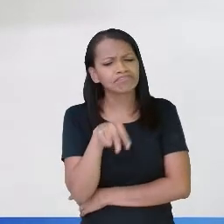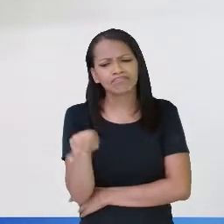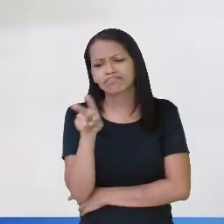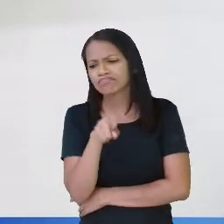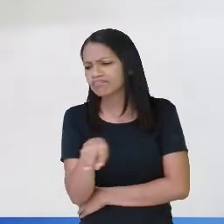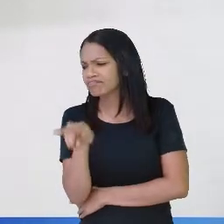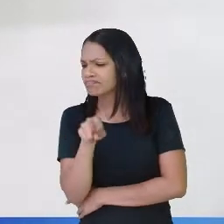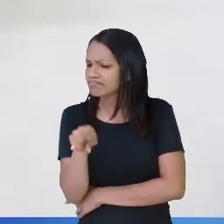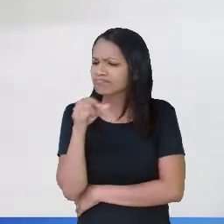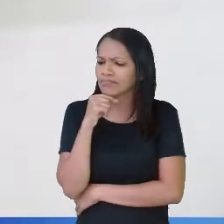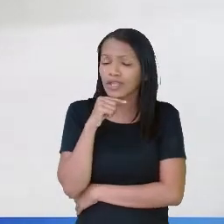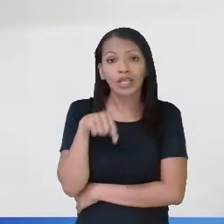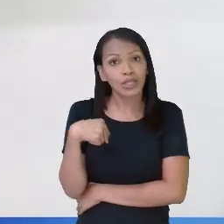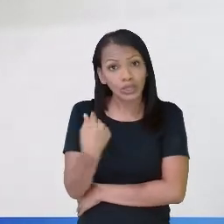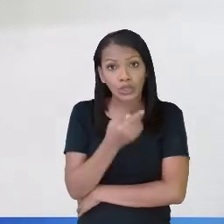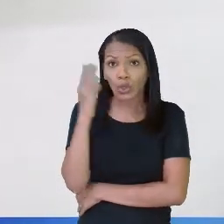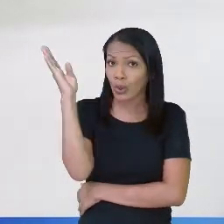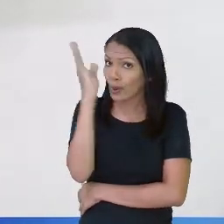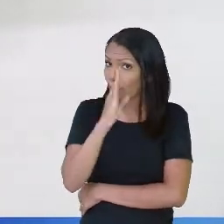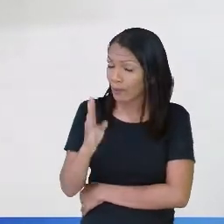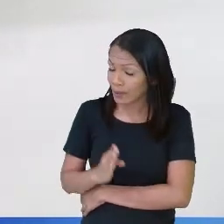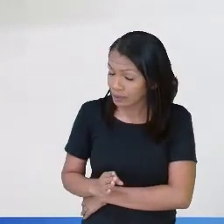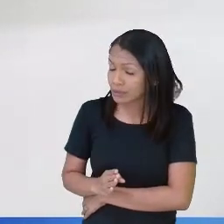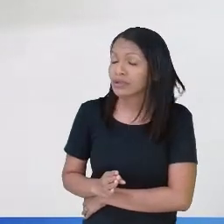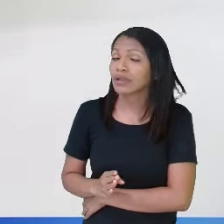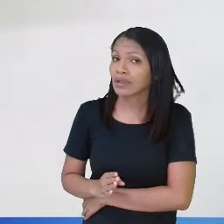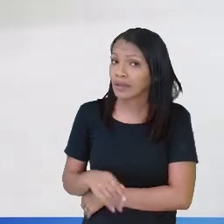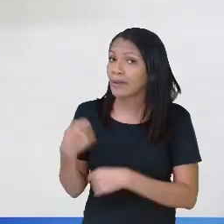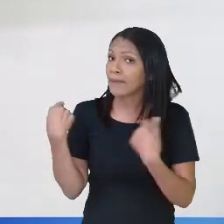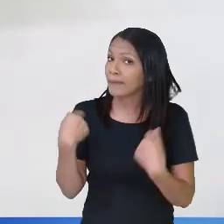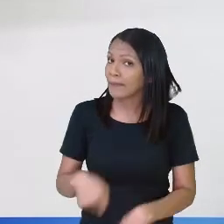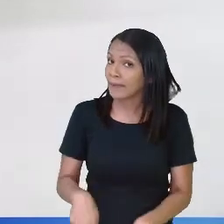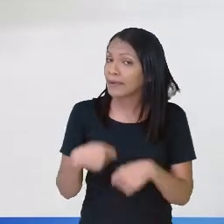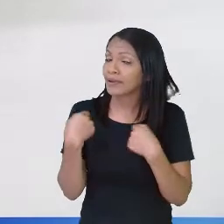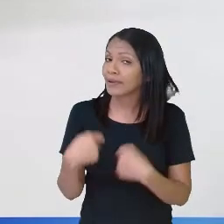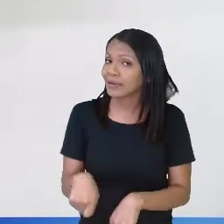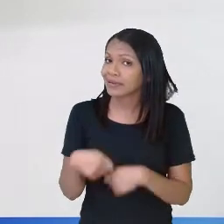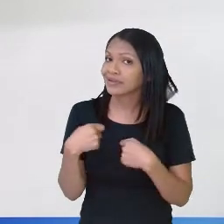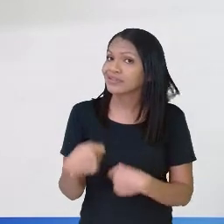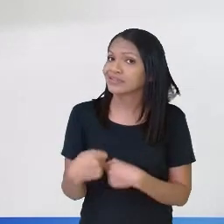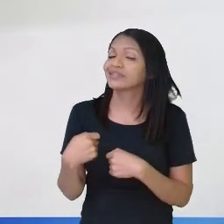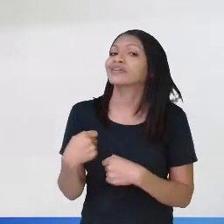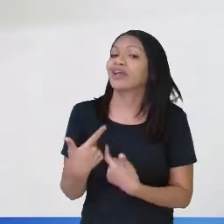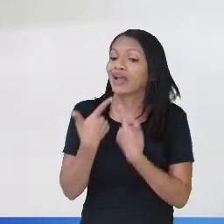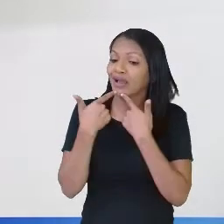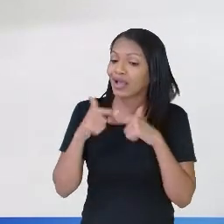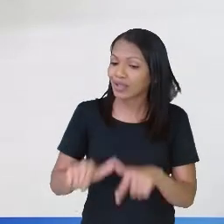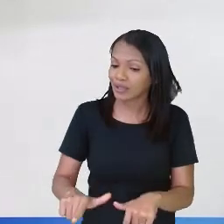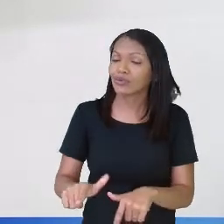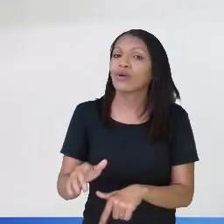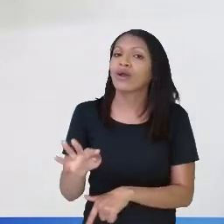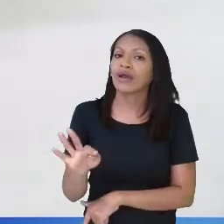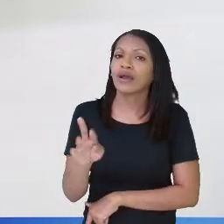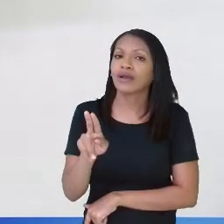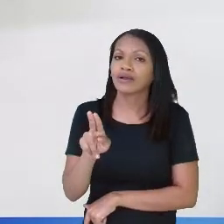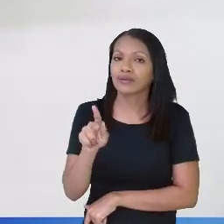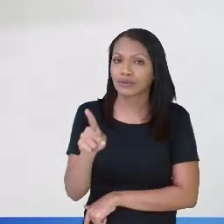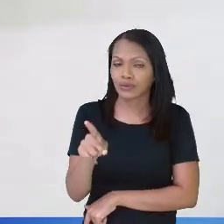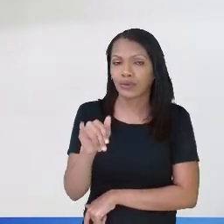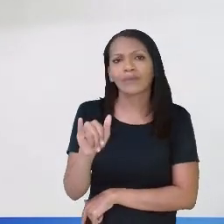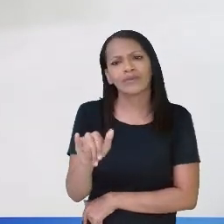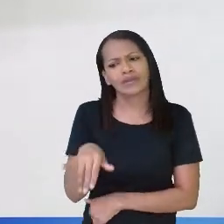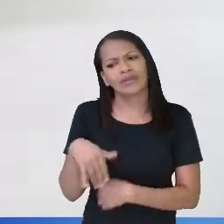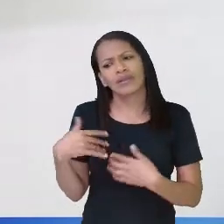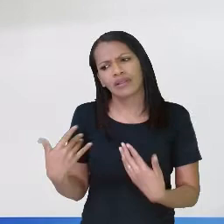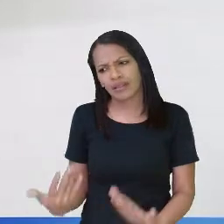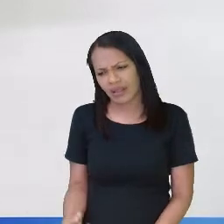nós brasileiros deveríamos falar a língua tupi-guarani? Porque era a língua dos indígenas. Não é claro que os indígenas eles